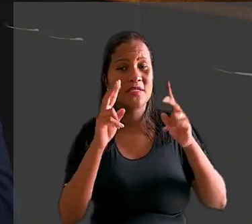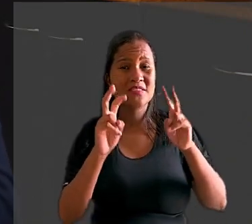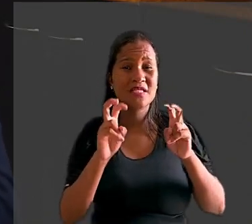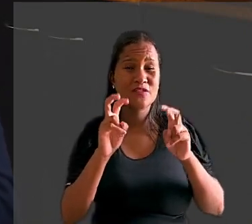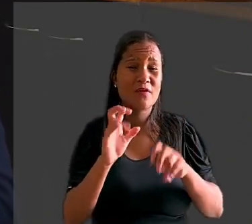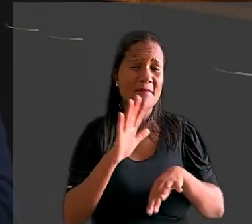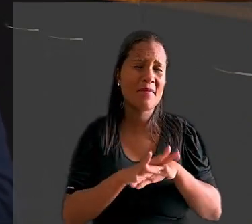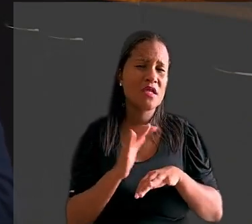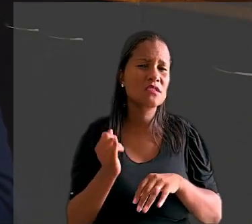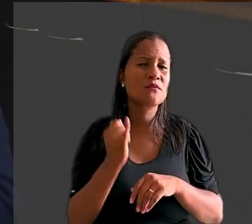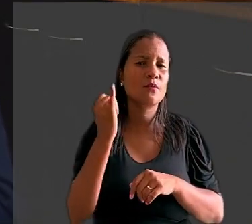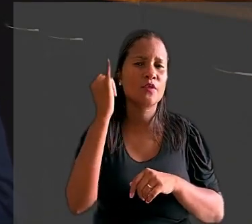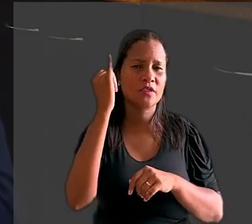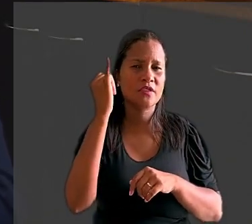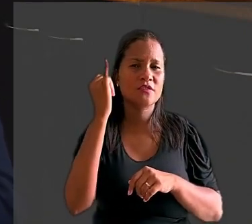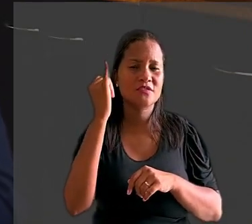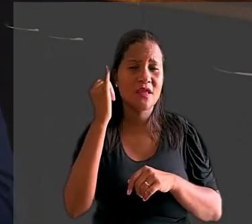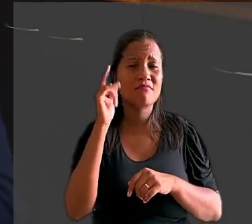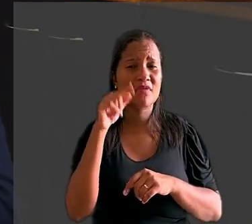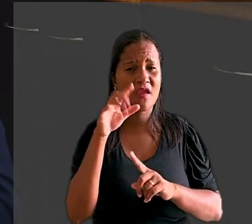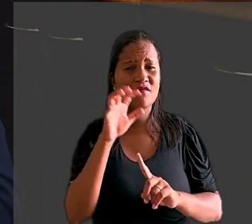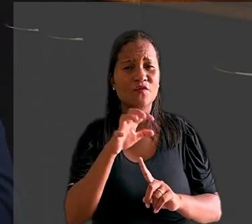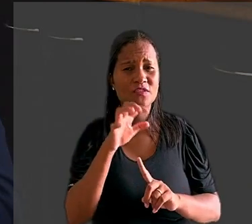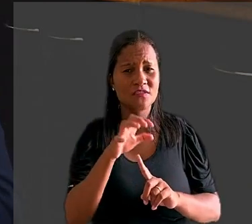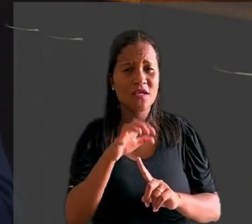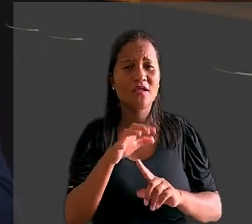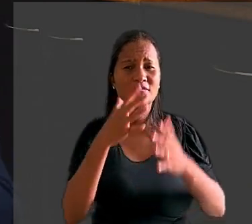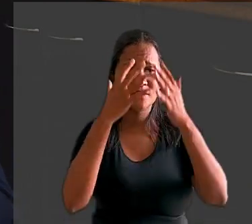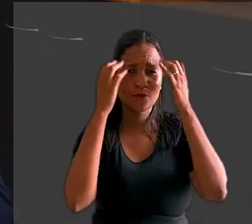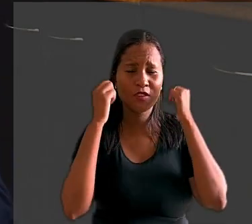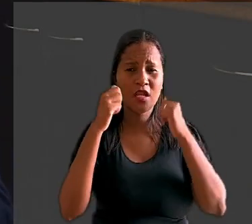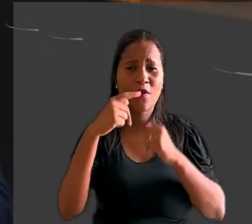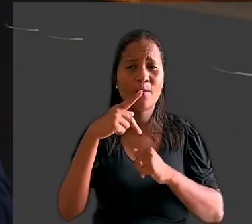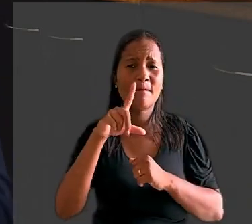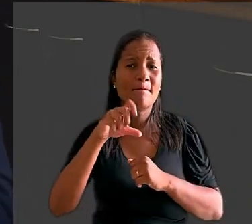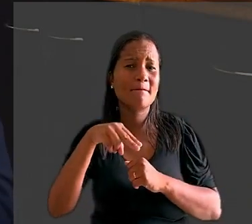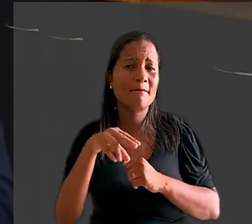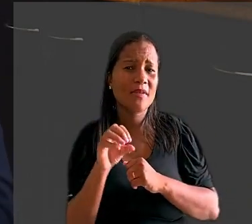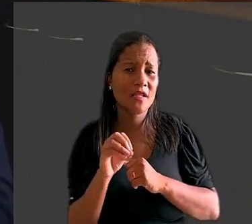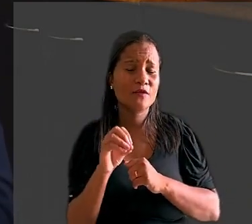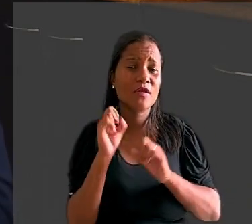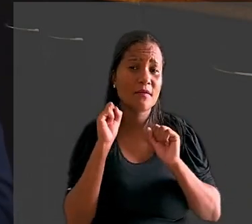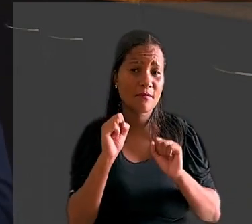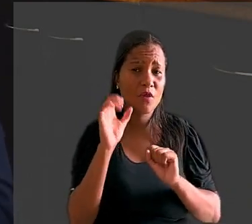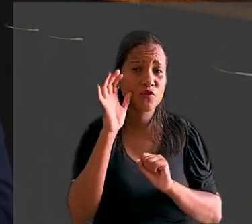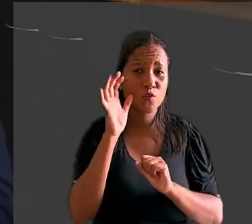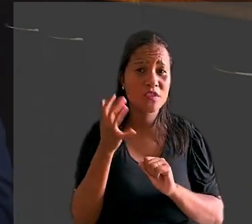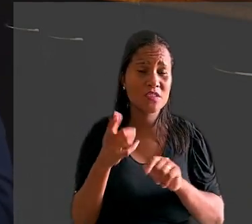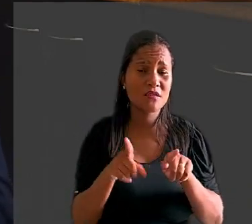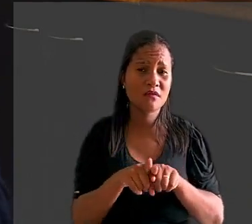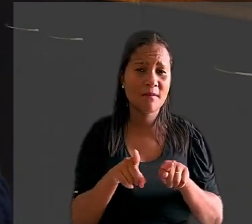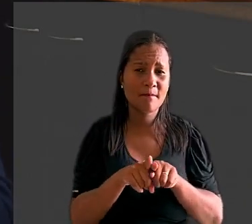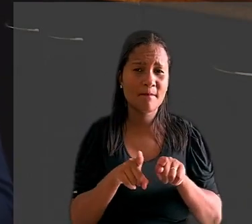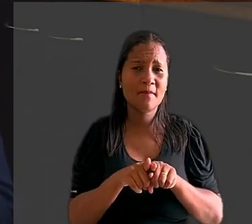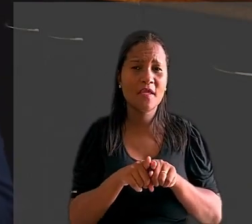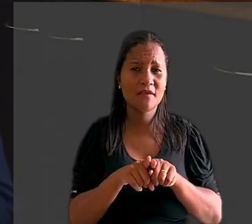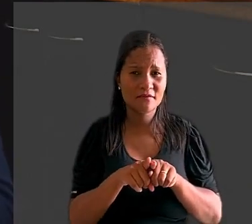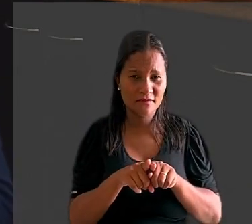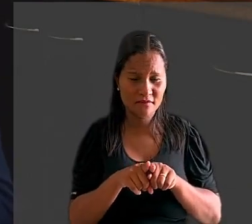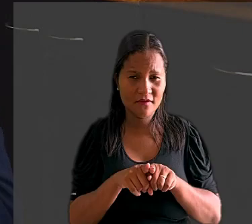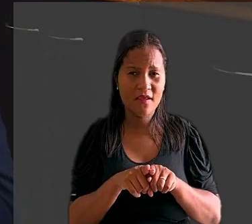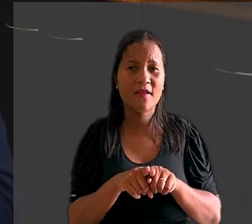relevantes e aí elas são afetadas ao Tribunal Pleno e pode acontecer, inclusive, o sobrestamento dos